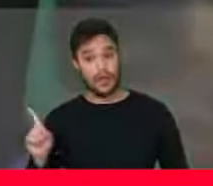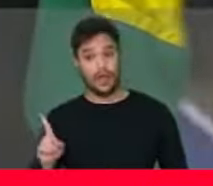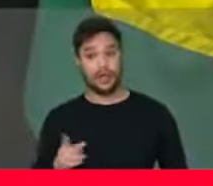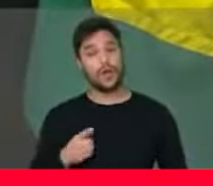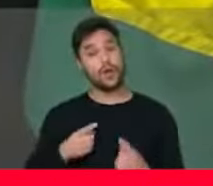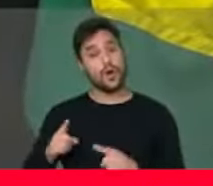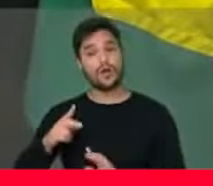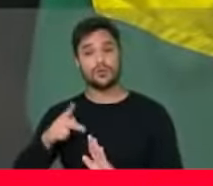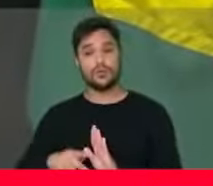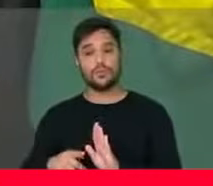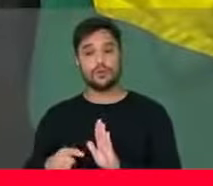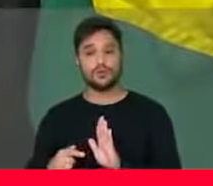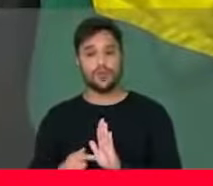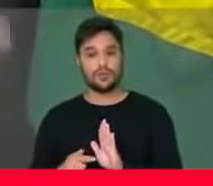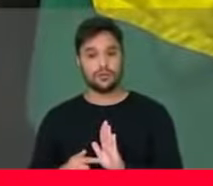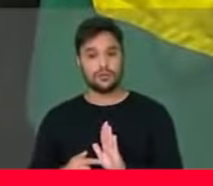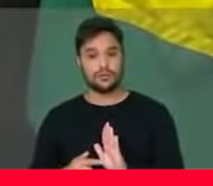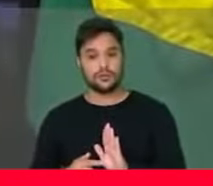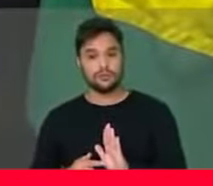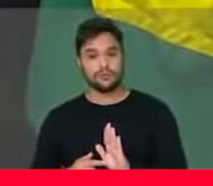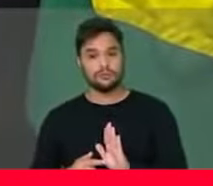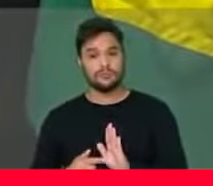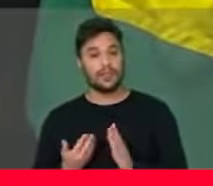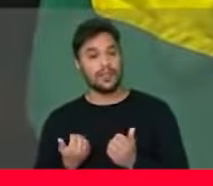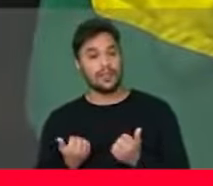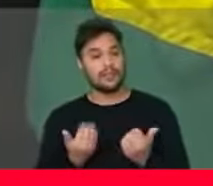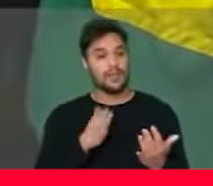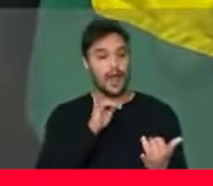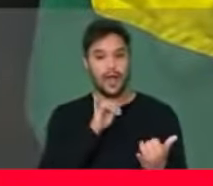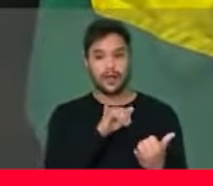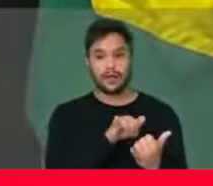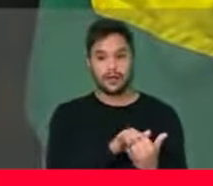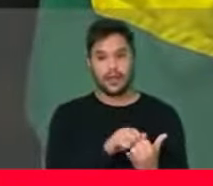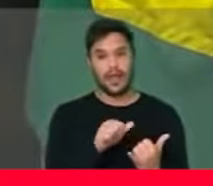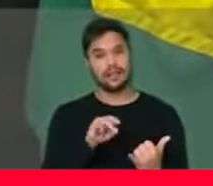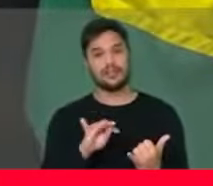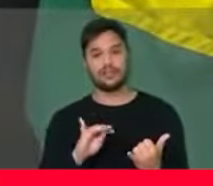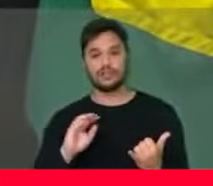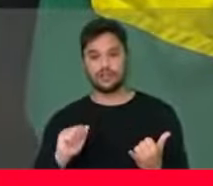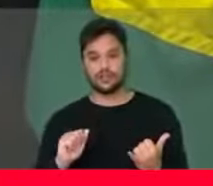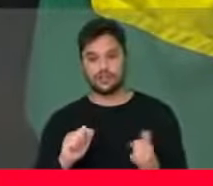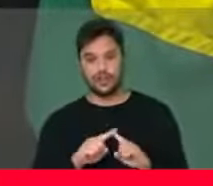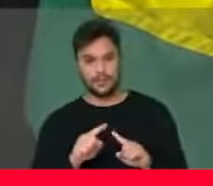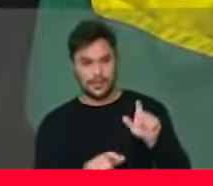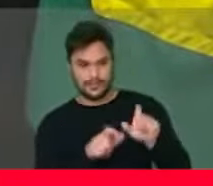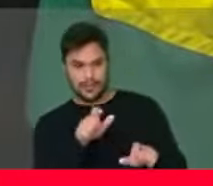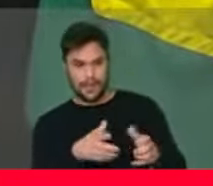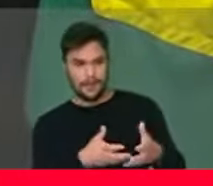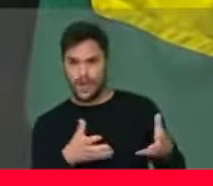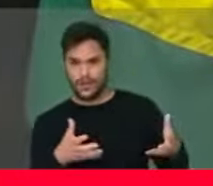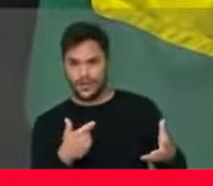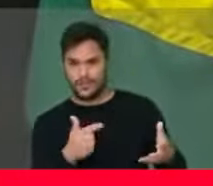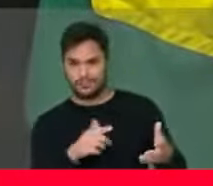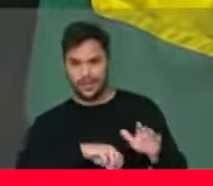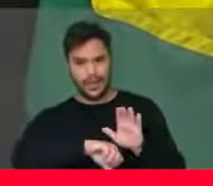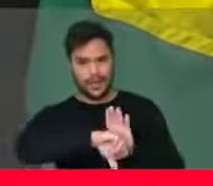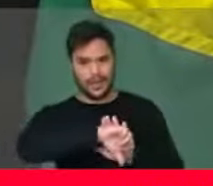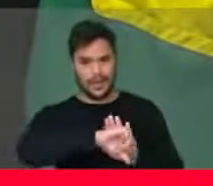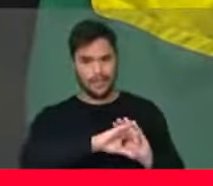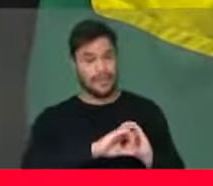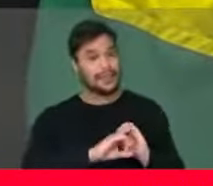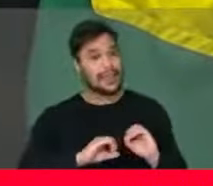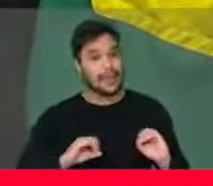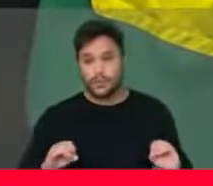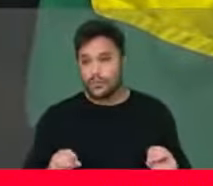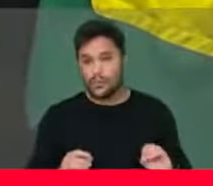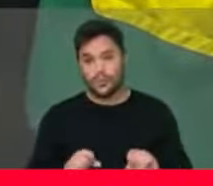o projeto que dá anistia, e o nome até está errado, porque a maioria daquelas pessoas não cometeu nenhum crime, nem mesmo